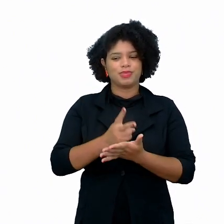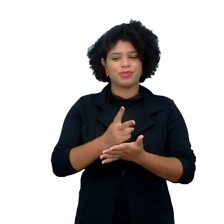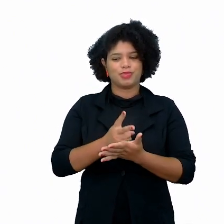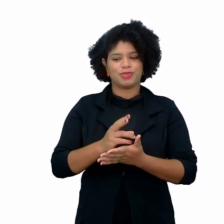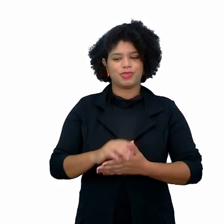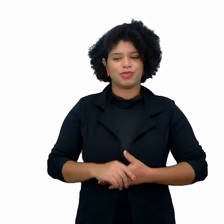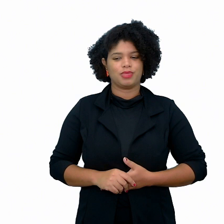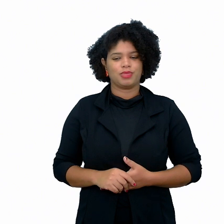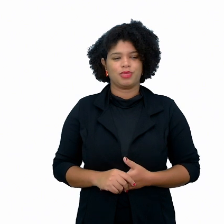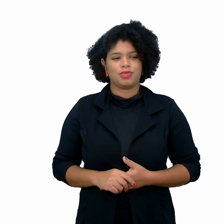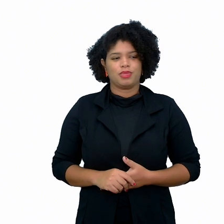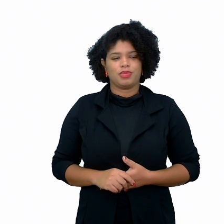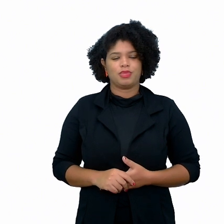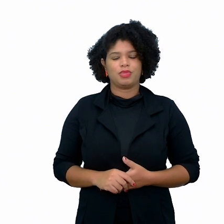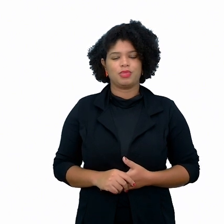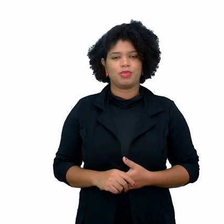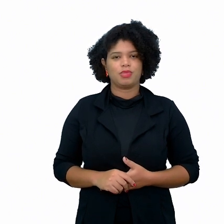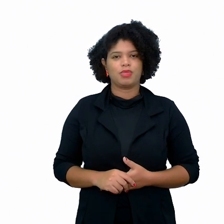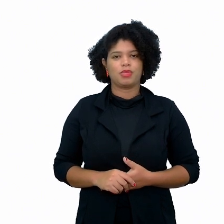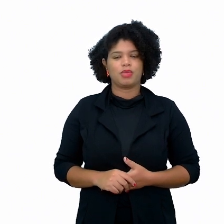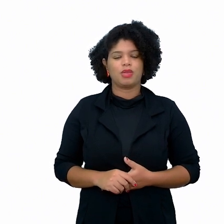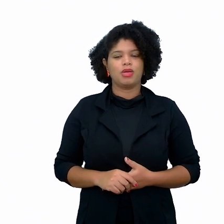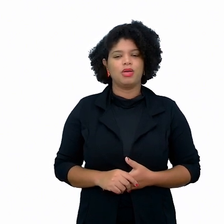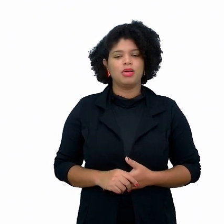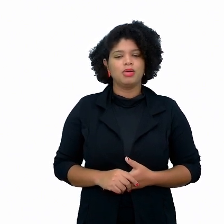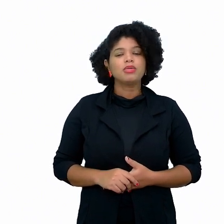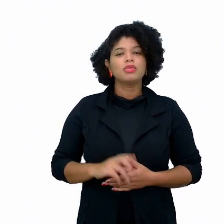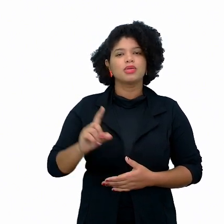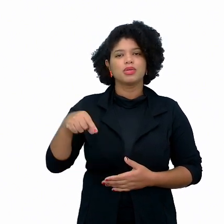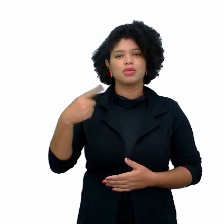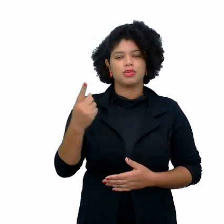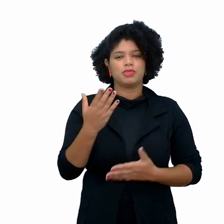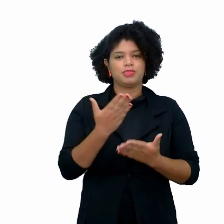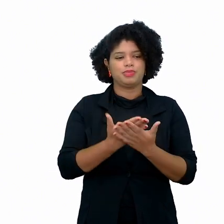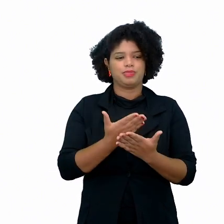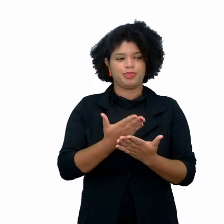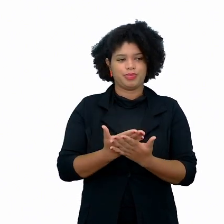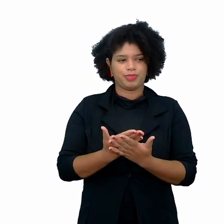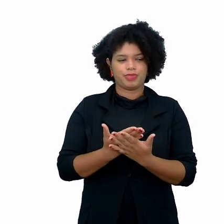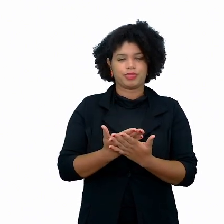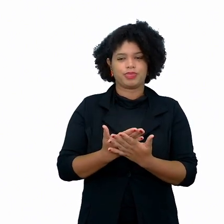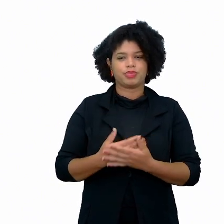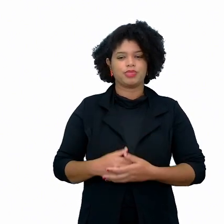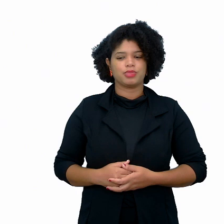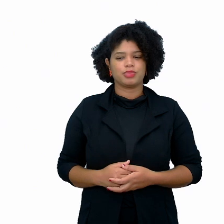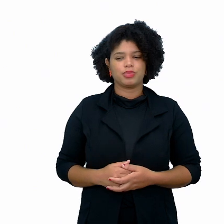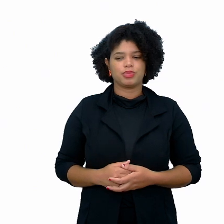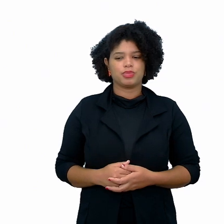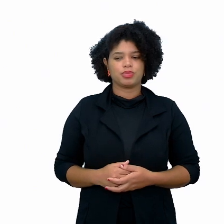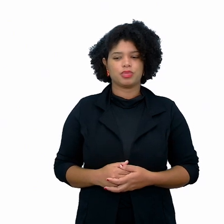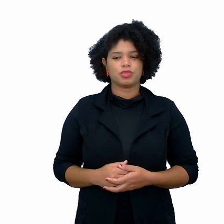continuidade, então, aí, nas próximas aulas.